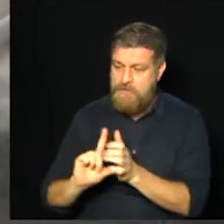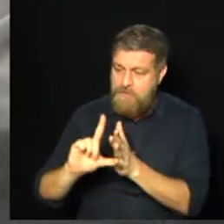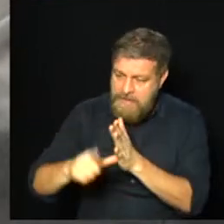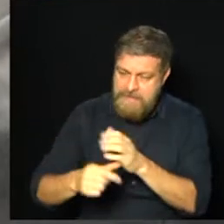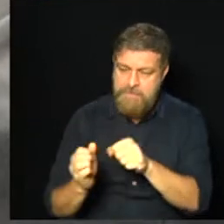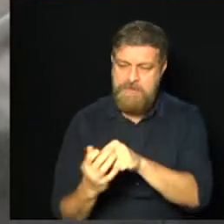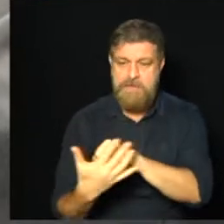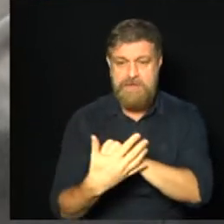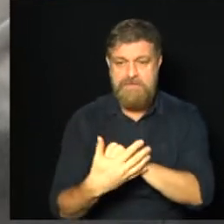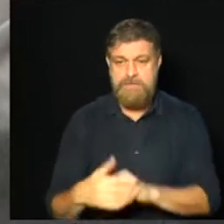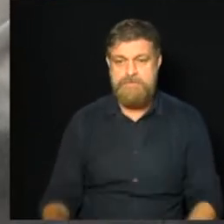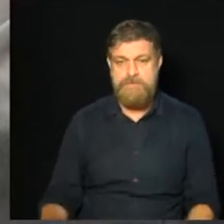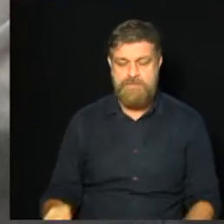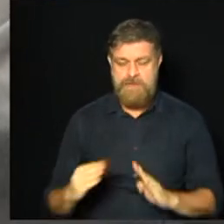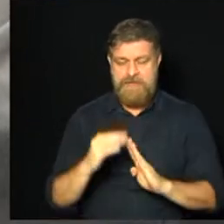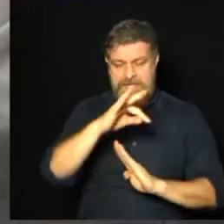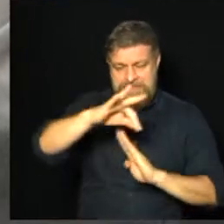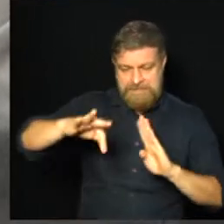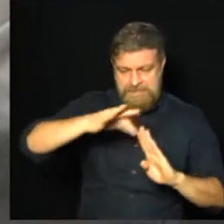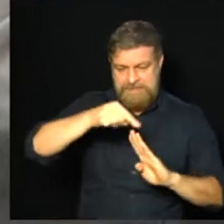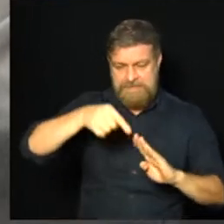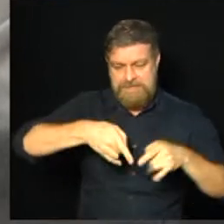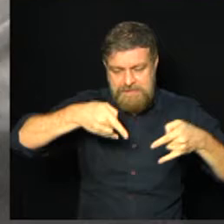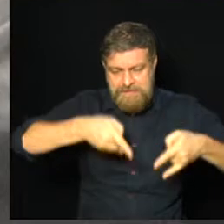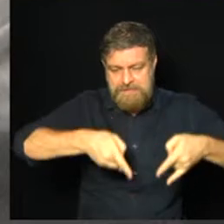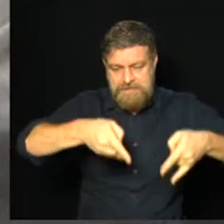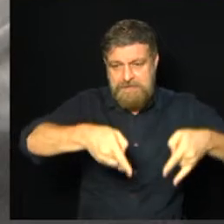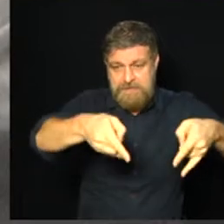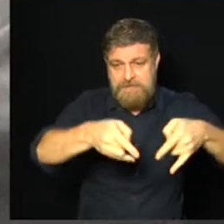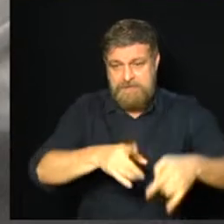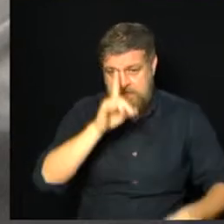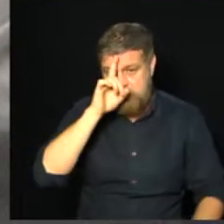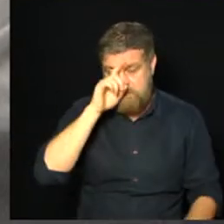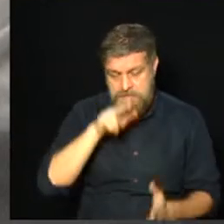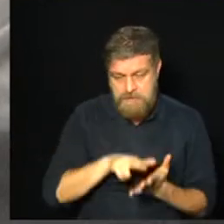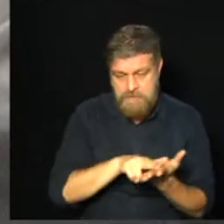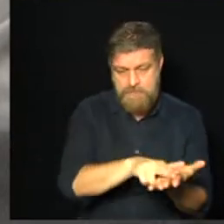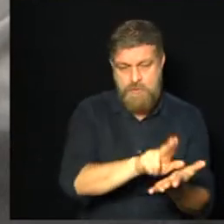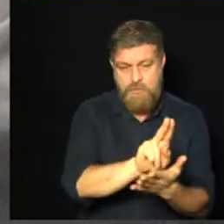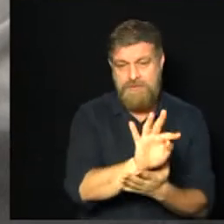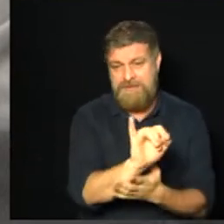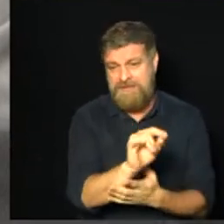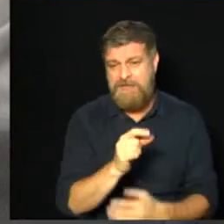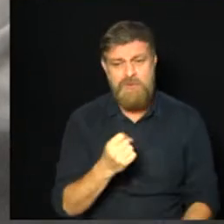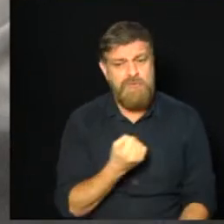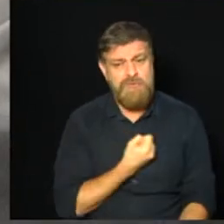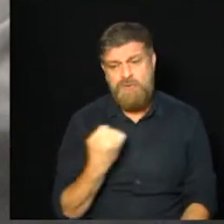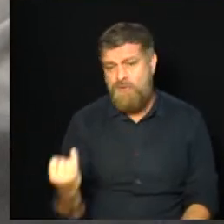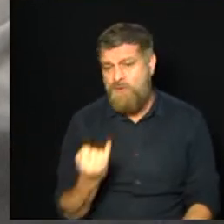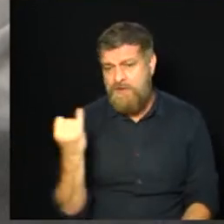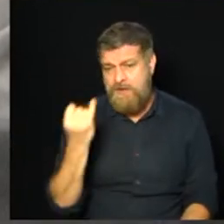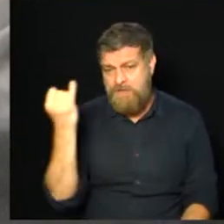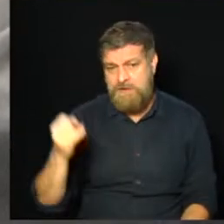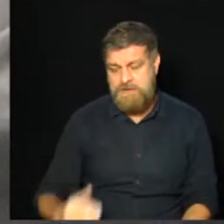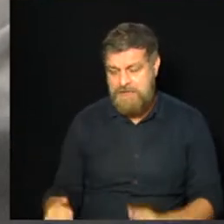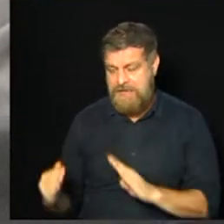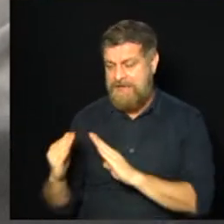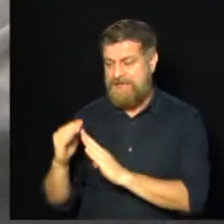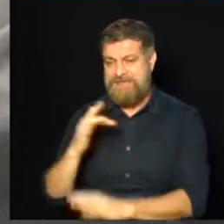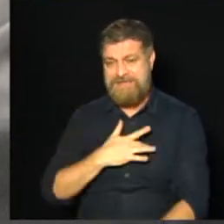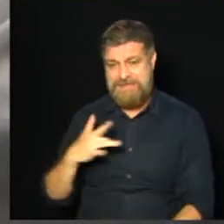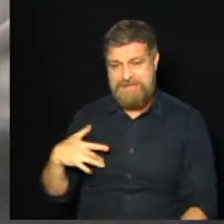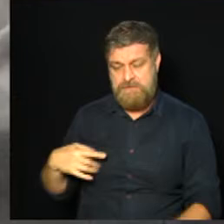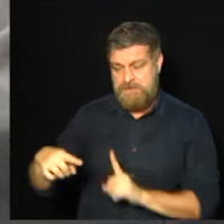Santa Casa de Campinas, que forneceu leitos de UTI e leitos de enfermaria num número significativo. Casa de Saúde Vera